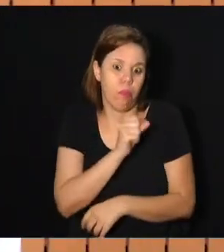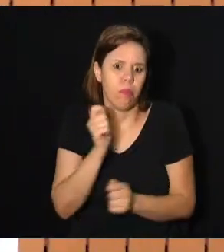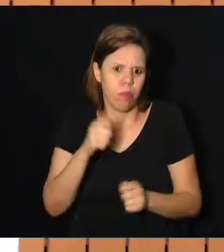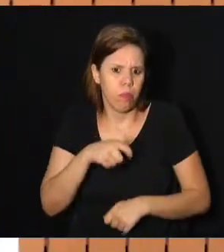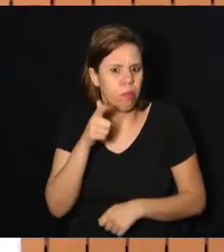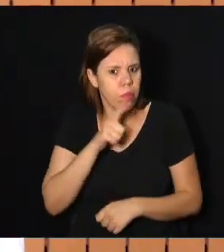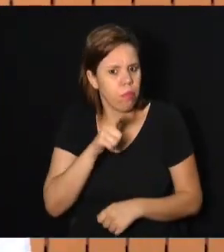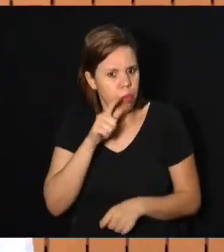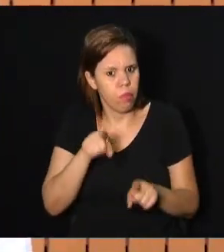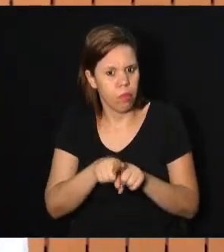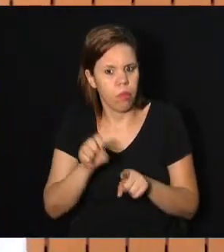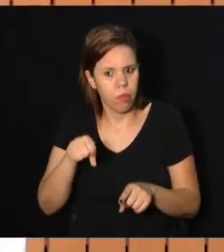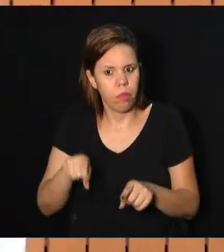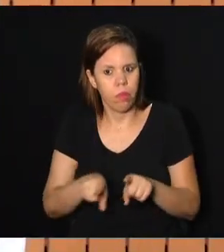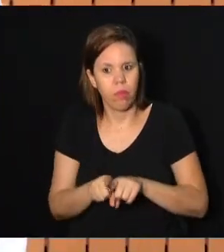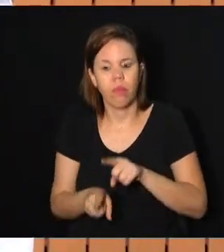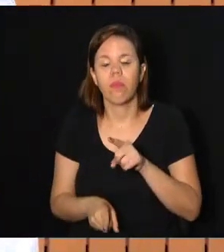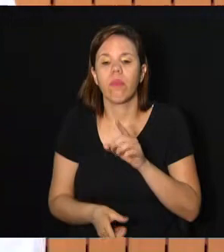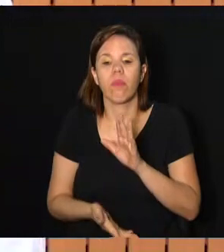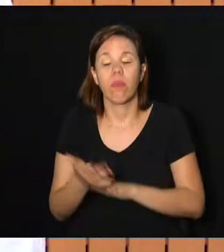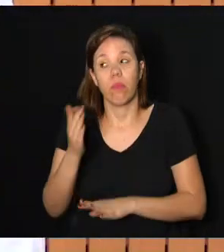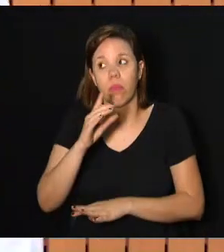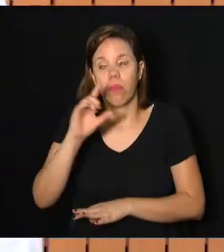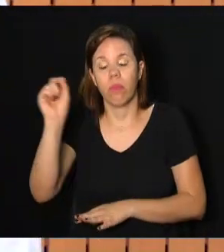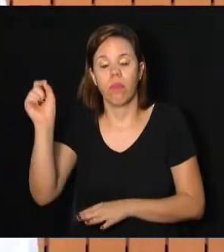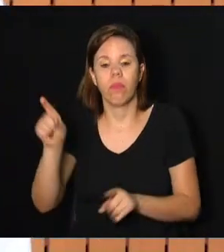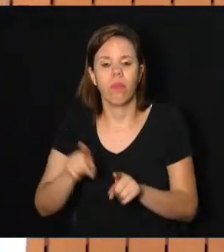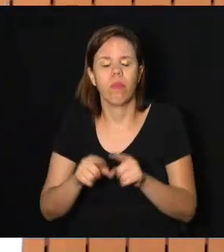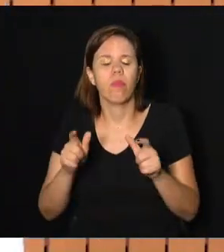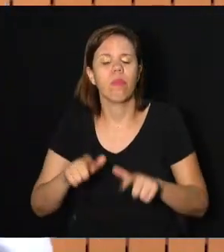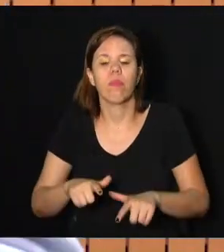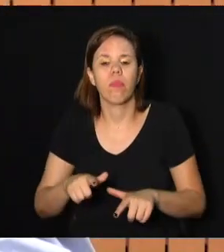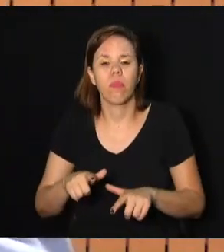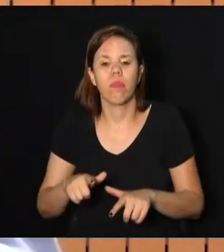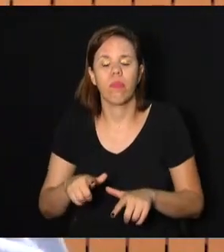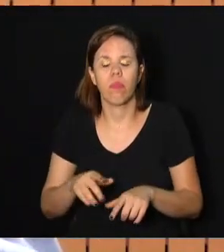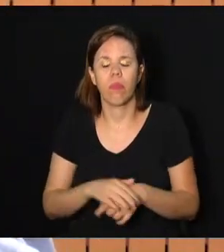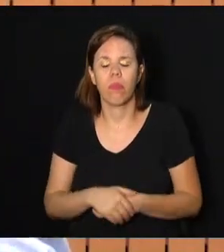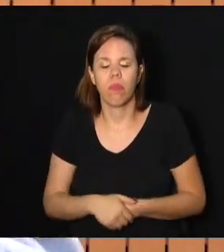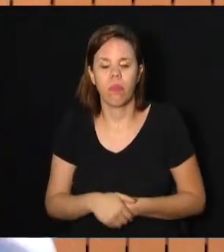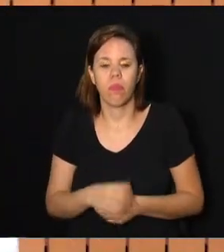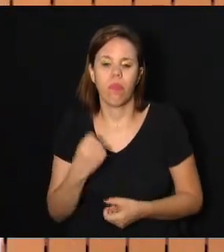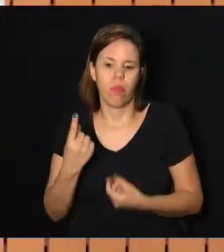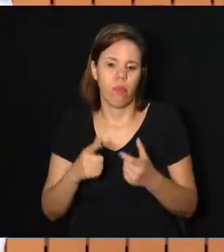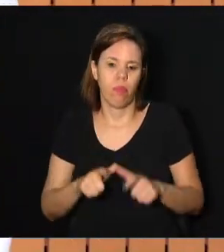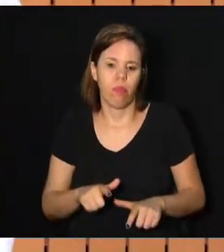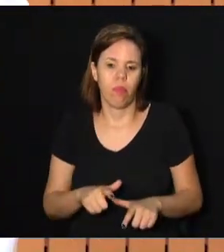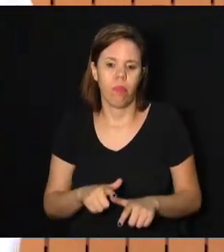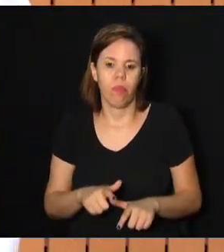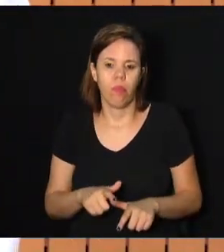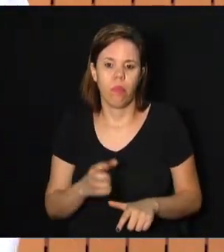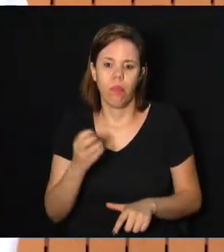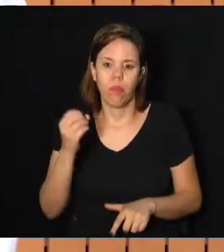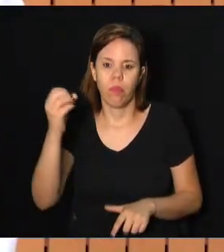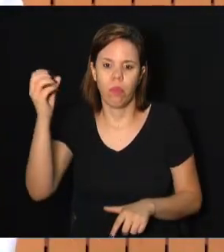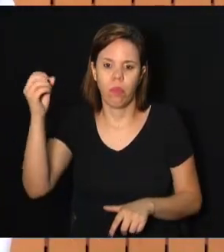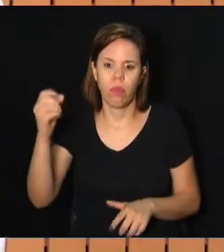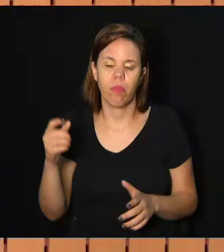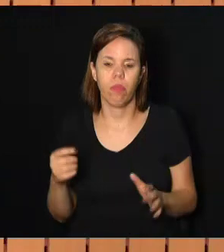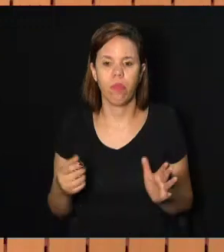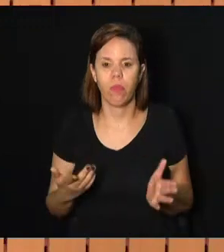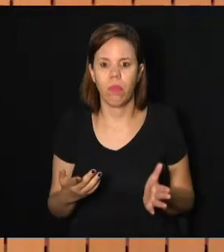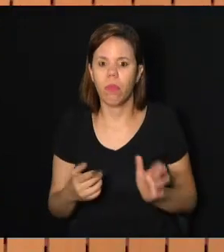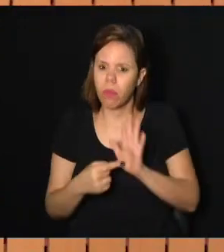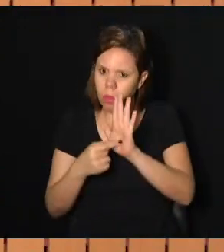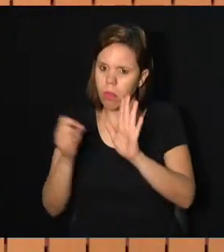Porém, há necessidade, em alguns casos, eu acredito que em alguns casos, não em todos, dessa viagem ser em loco, ser